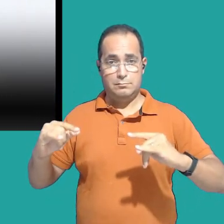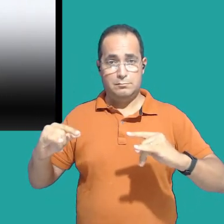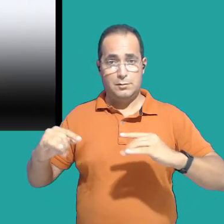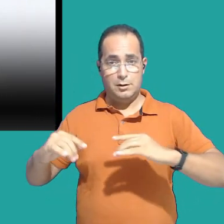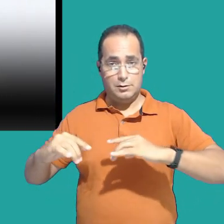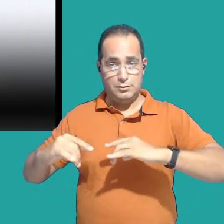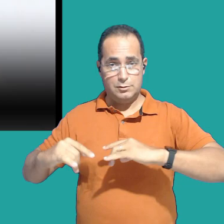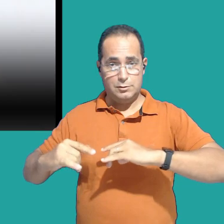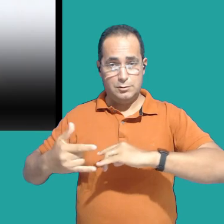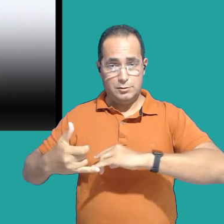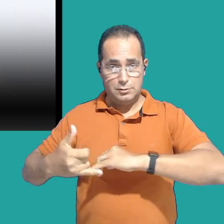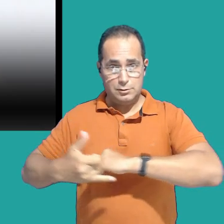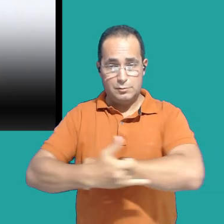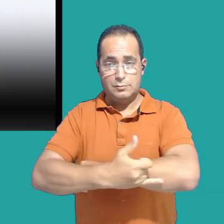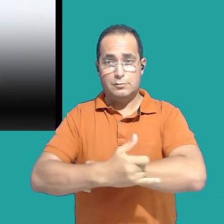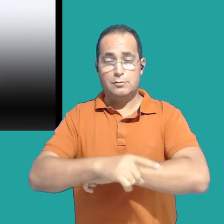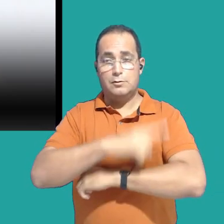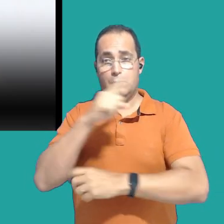físico